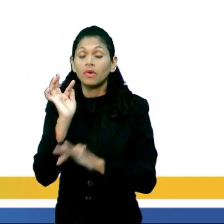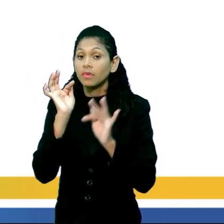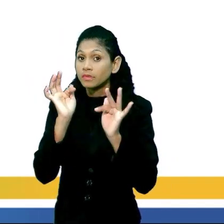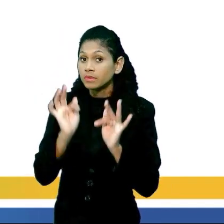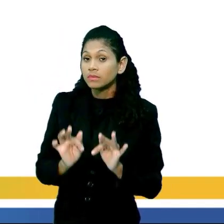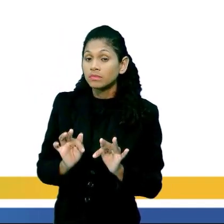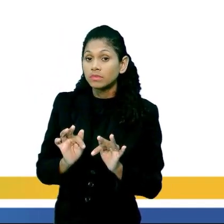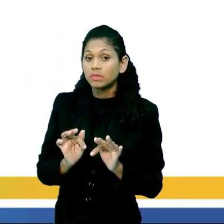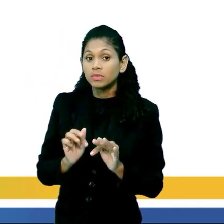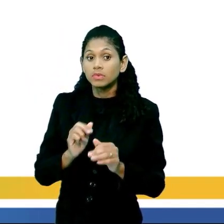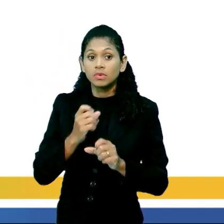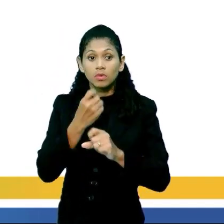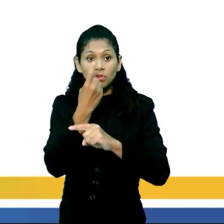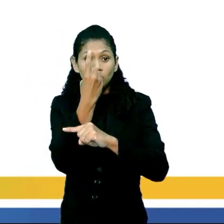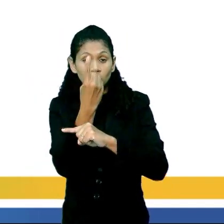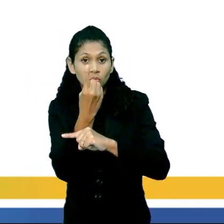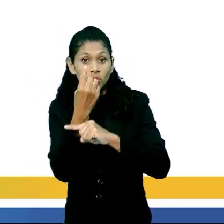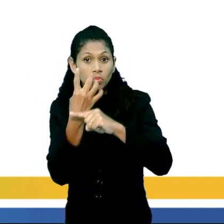1/4 vezes X,